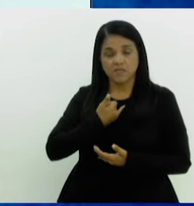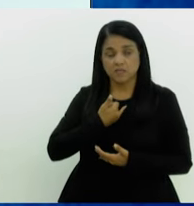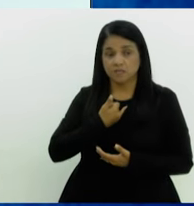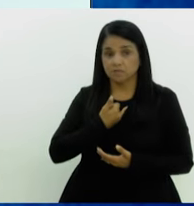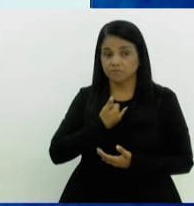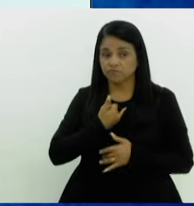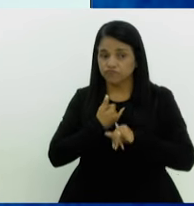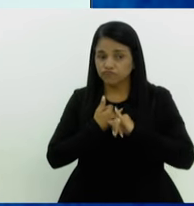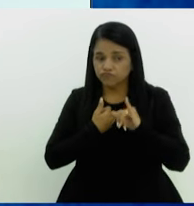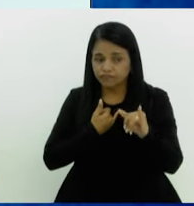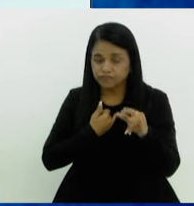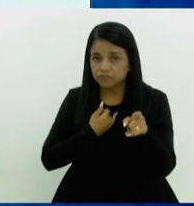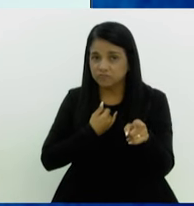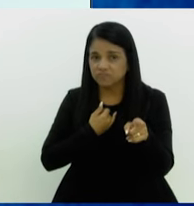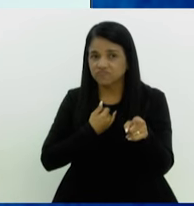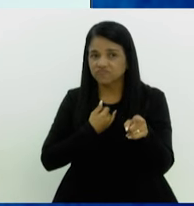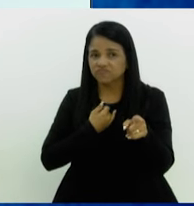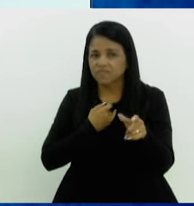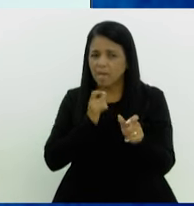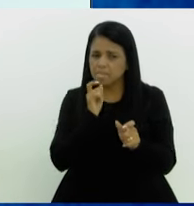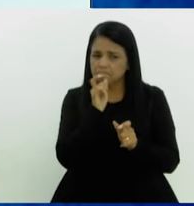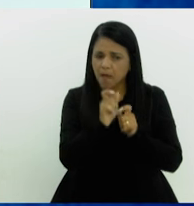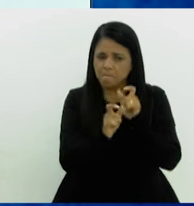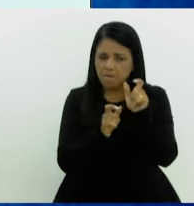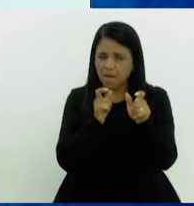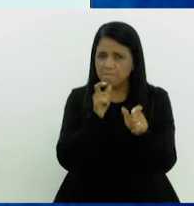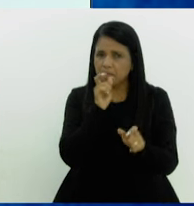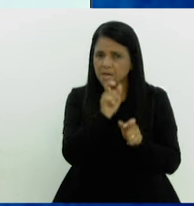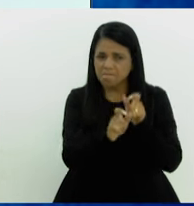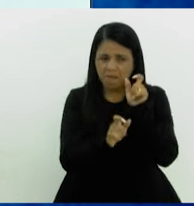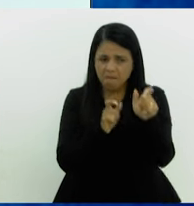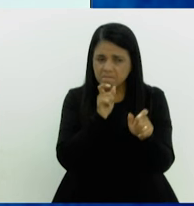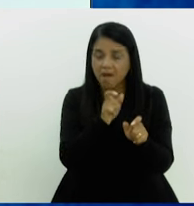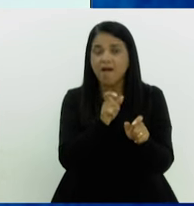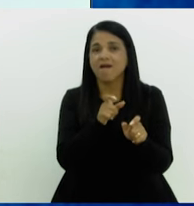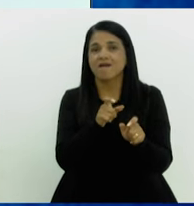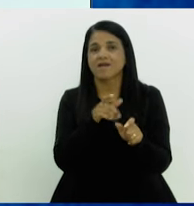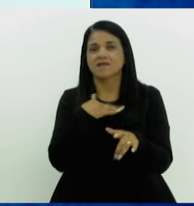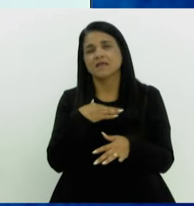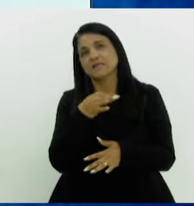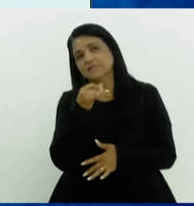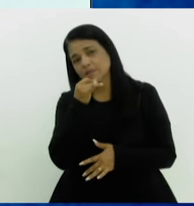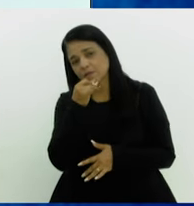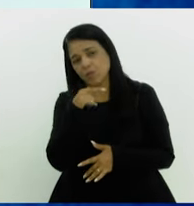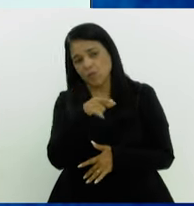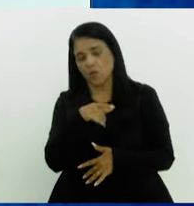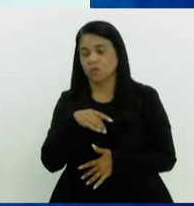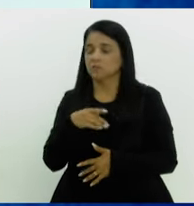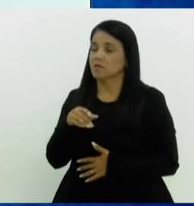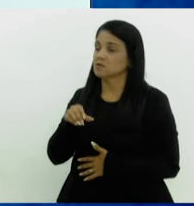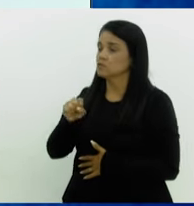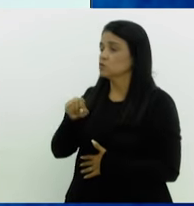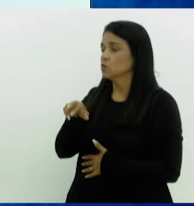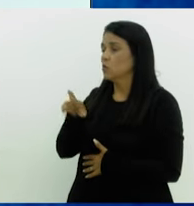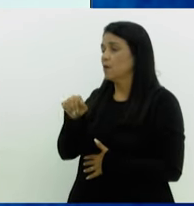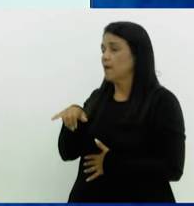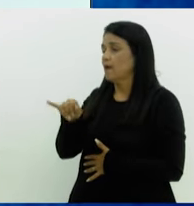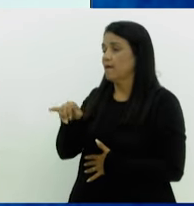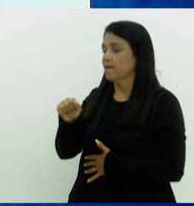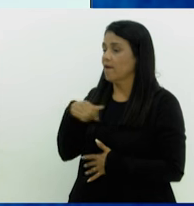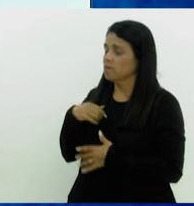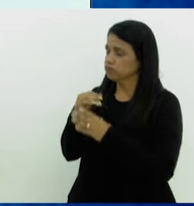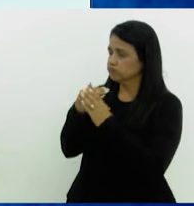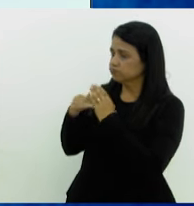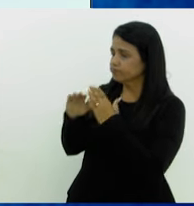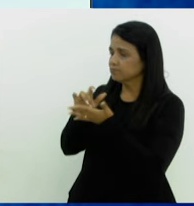de comentários potencialmente ofensivos Então vamos supor que eu esteja indo na página da deputado da soria e vou lá comentar alguma coisa para